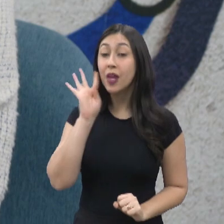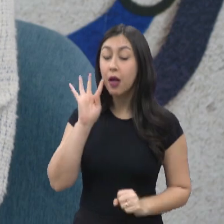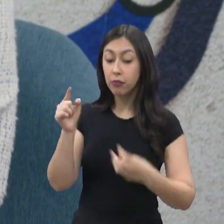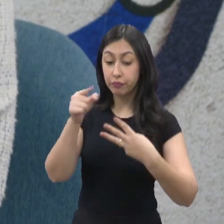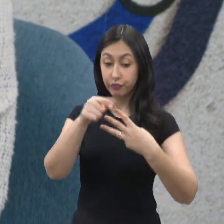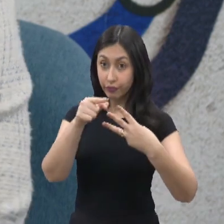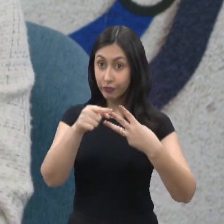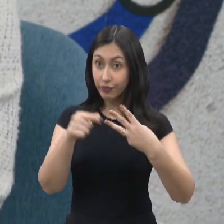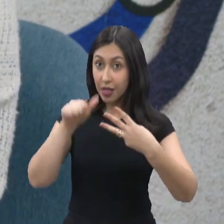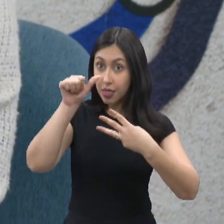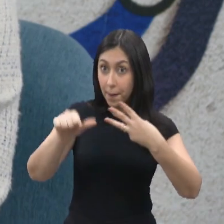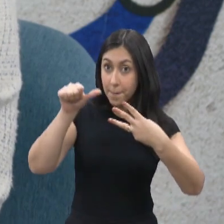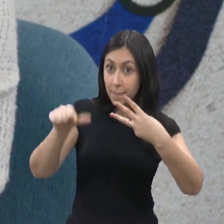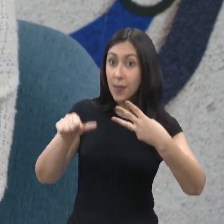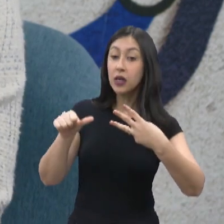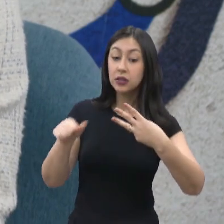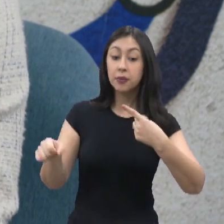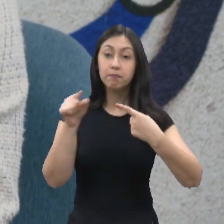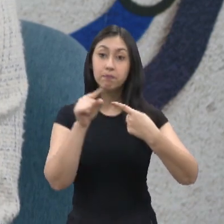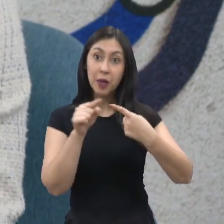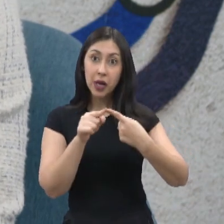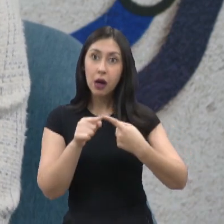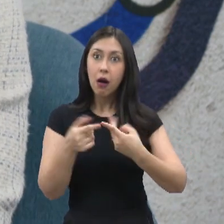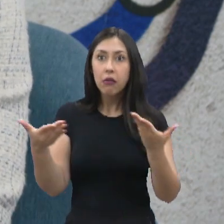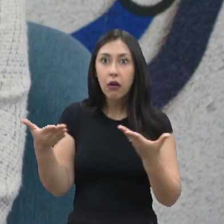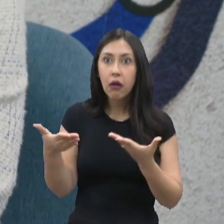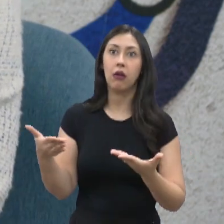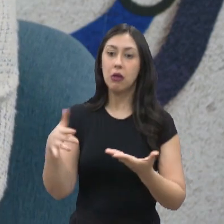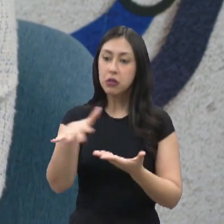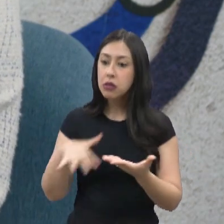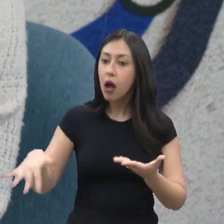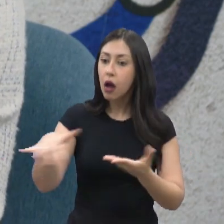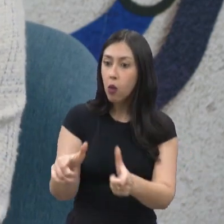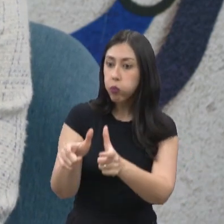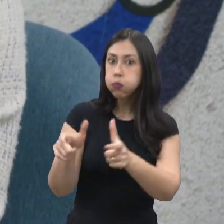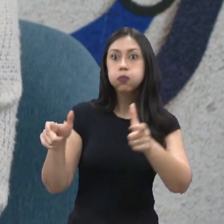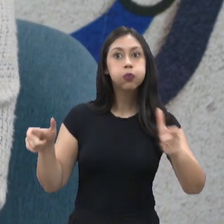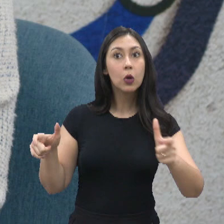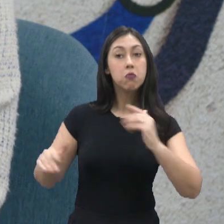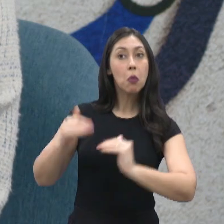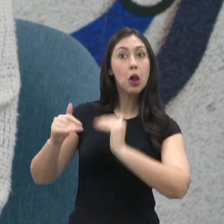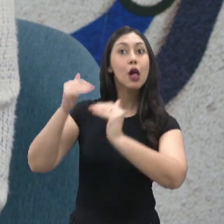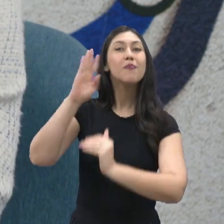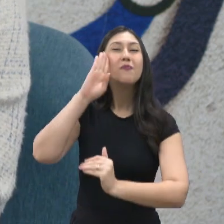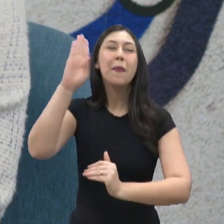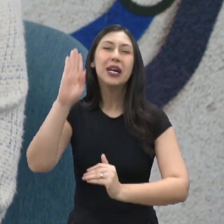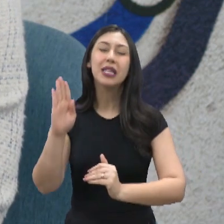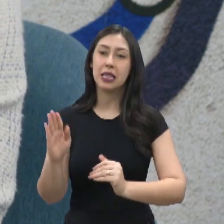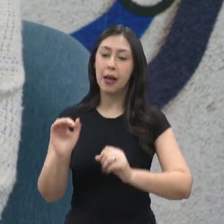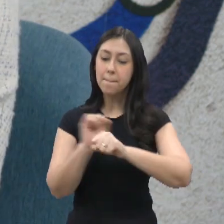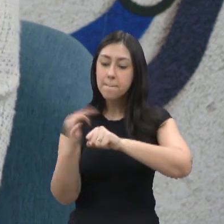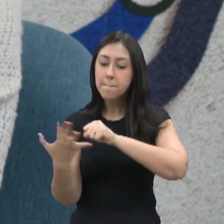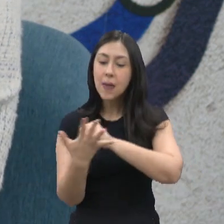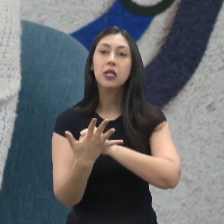destacar aí nessa mudança. Primeiro é o tamanho do mercado. O mercado vem ampliando aí a todo vapor, principalmente depois da pandemia, onde a gente teve um